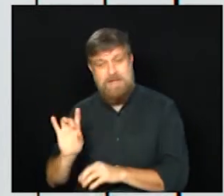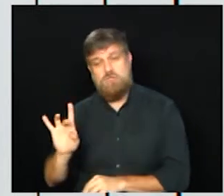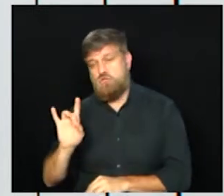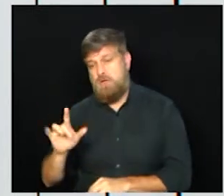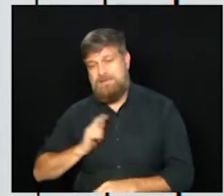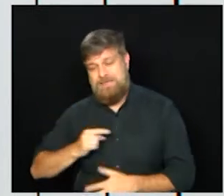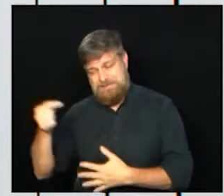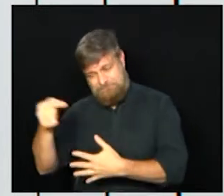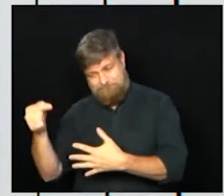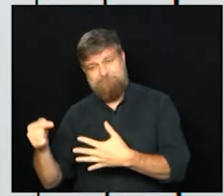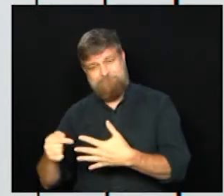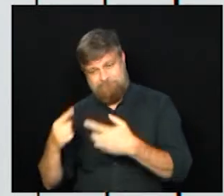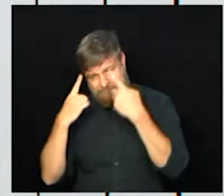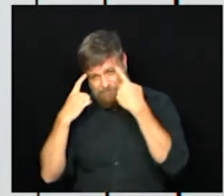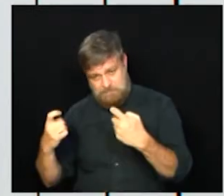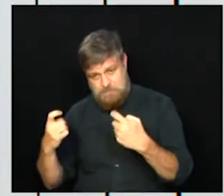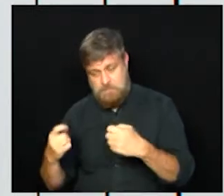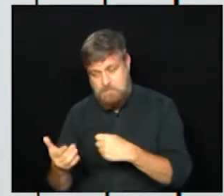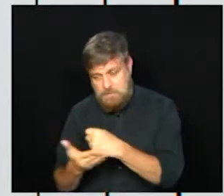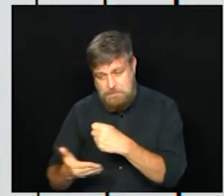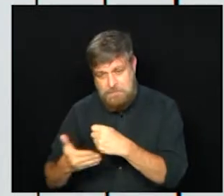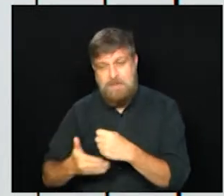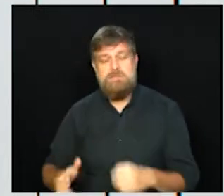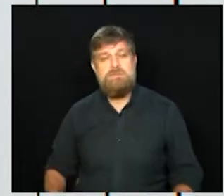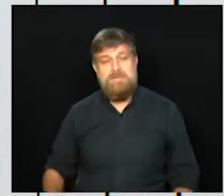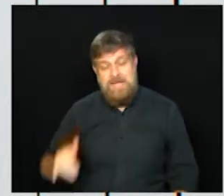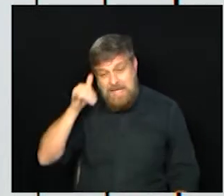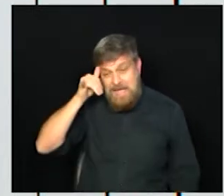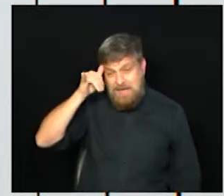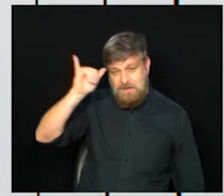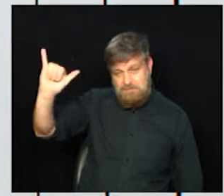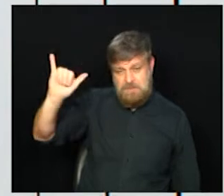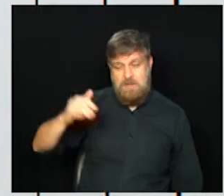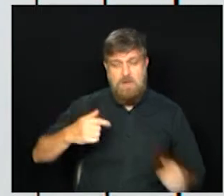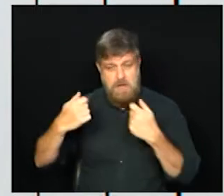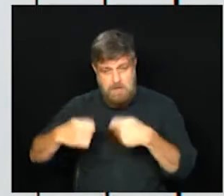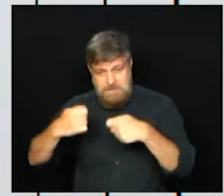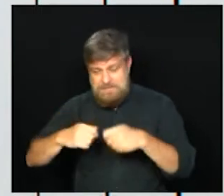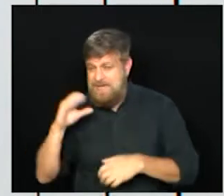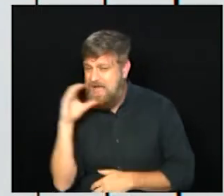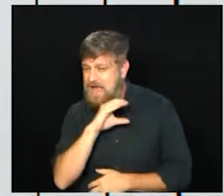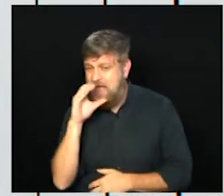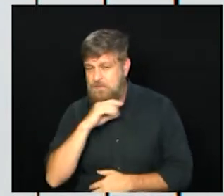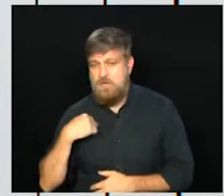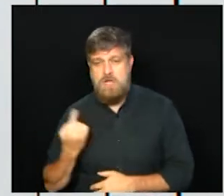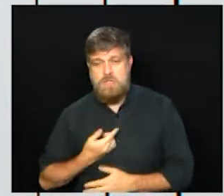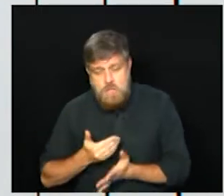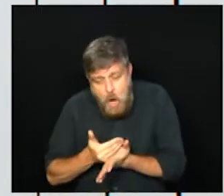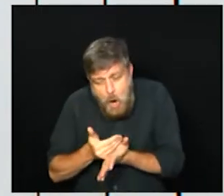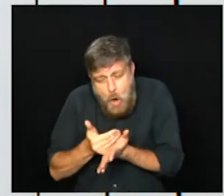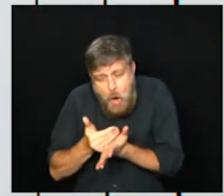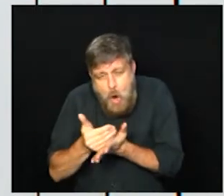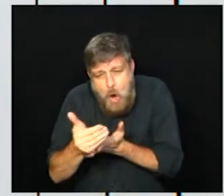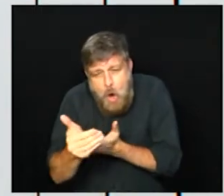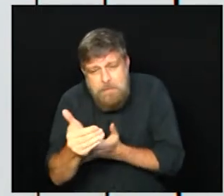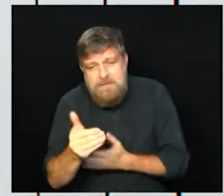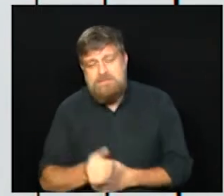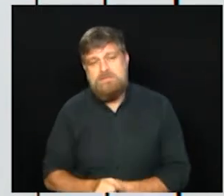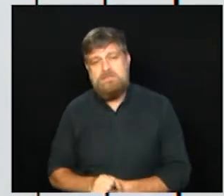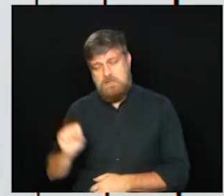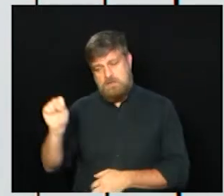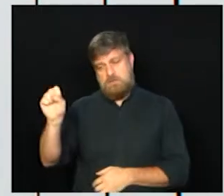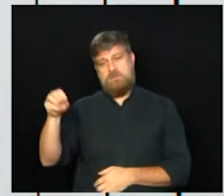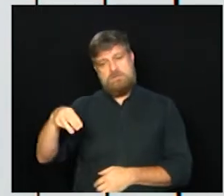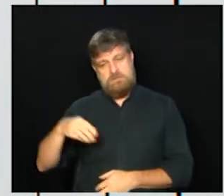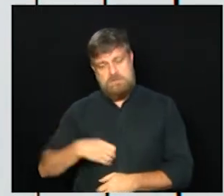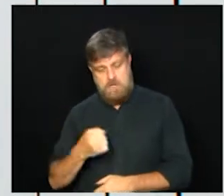a prevenção ela é fundamental, ela é mais do que necessária e urgente para a gente começar, aí sim, diminuir